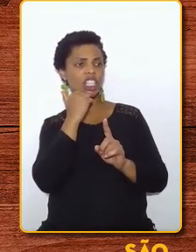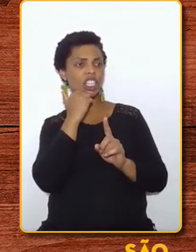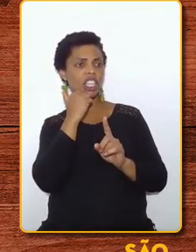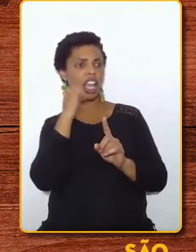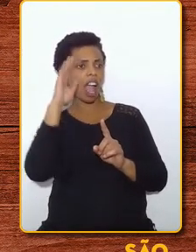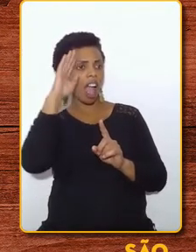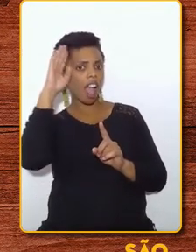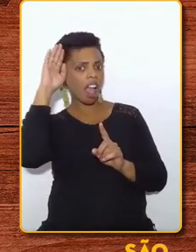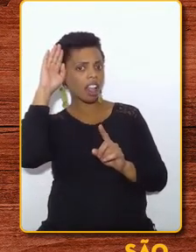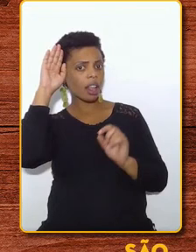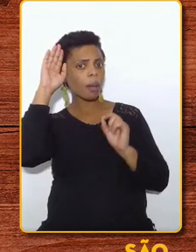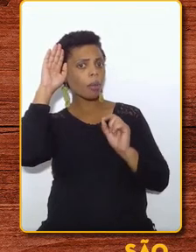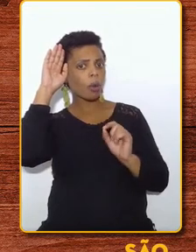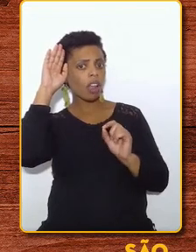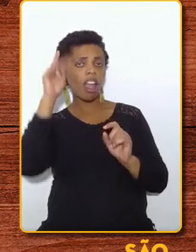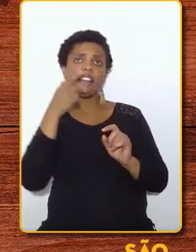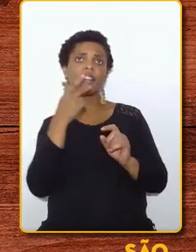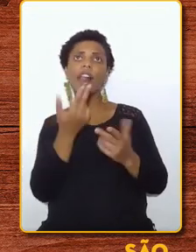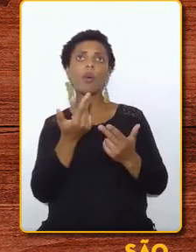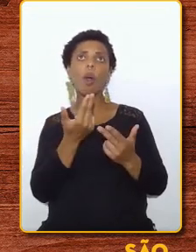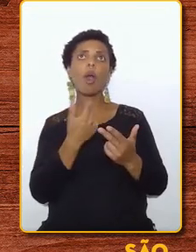contra serviços.